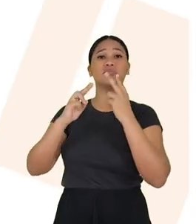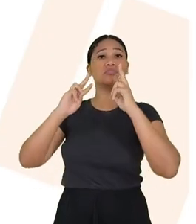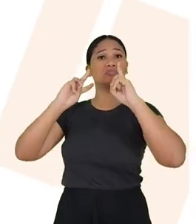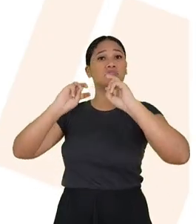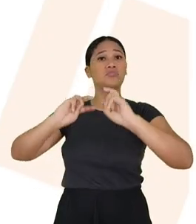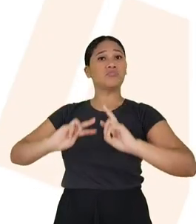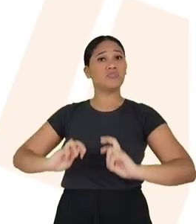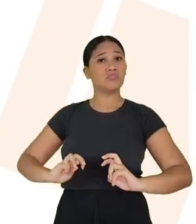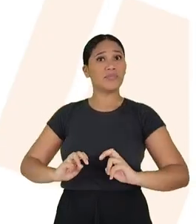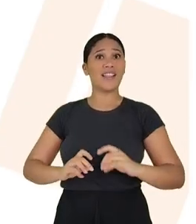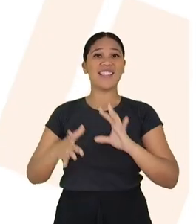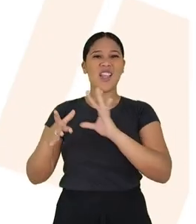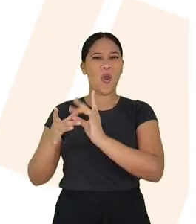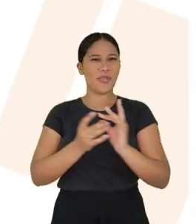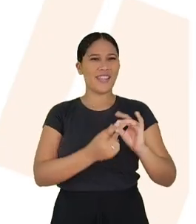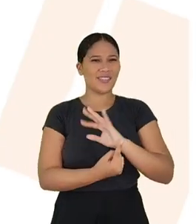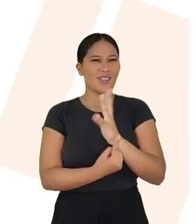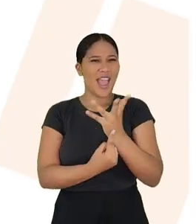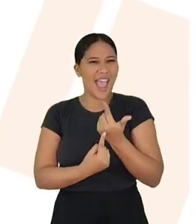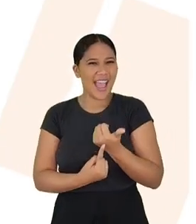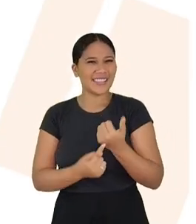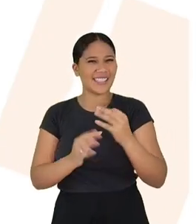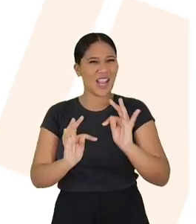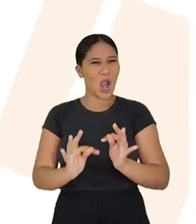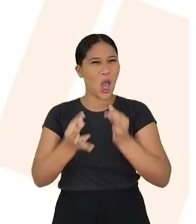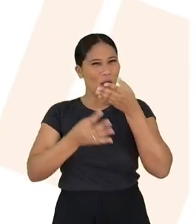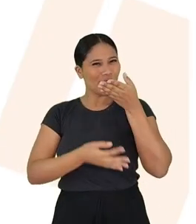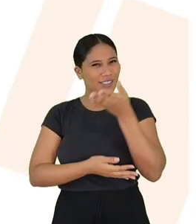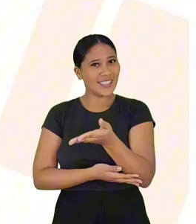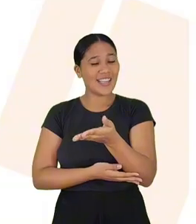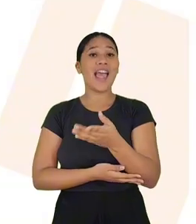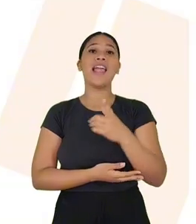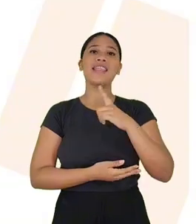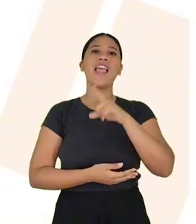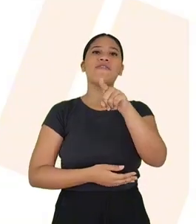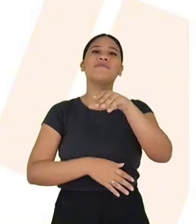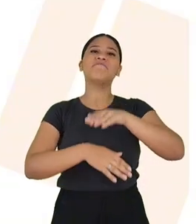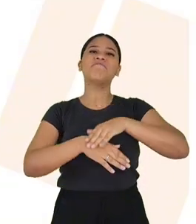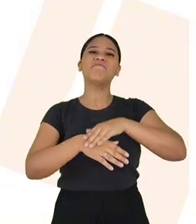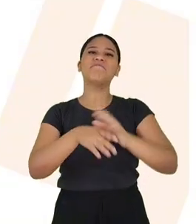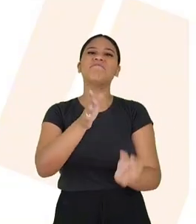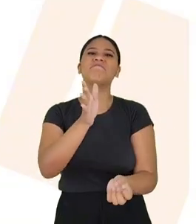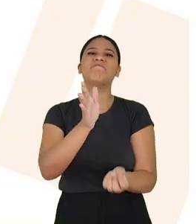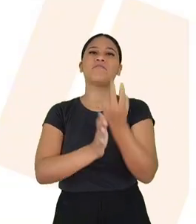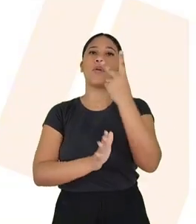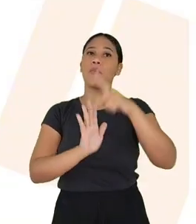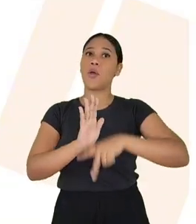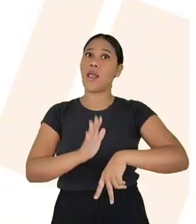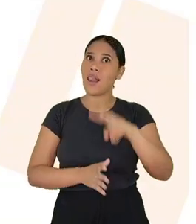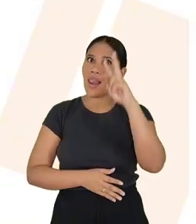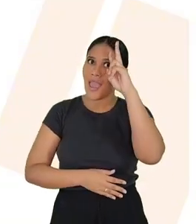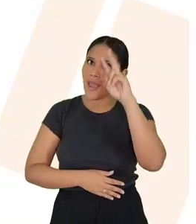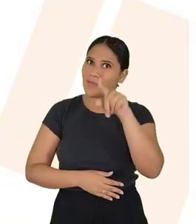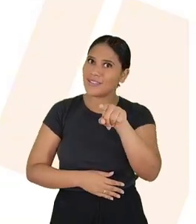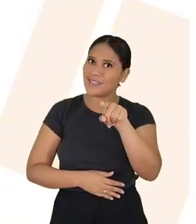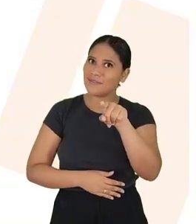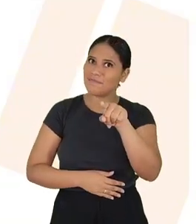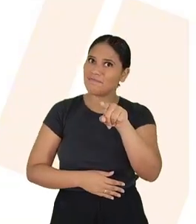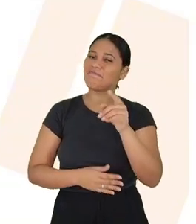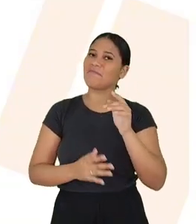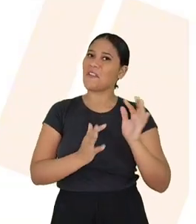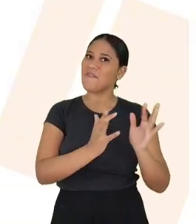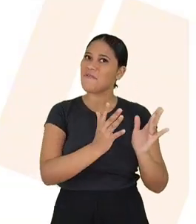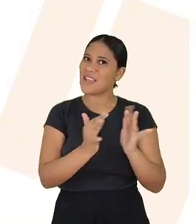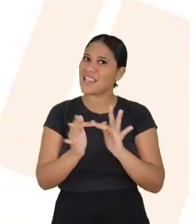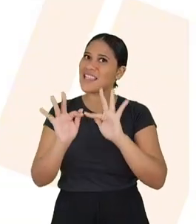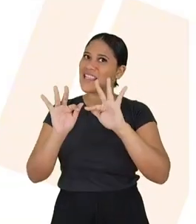observa. É neste contexto artístico e tecnológico que você vai construir os seus projetos. Lembre-se sempre de que, ao final de